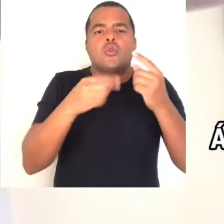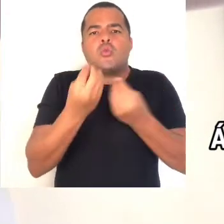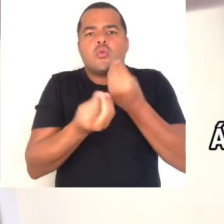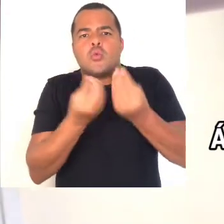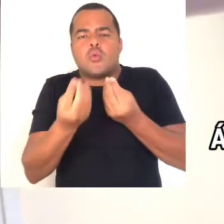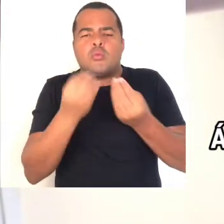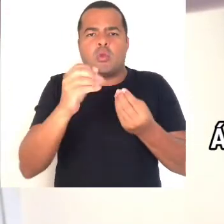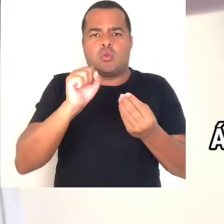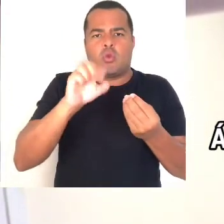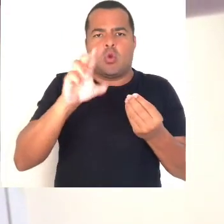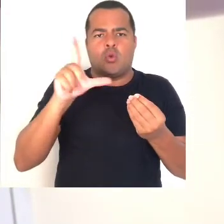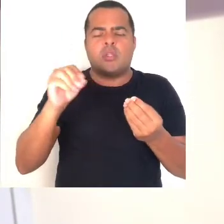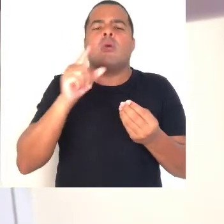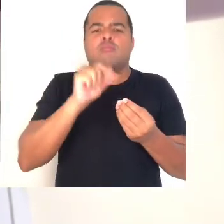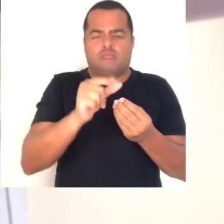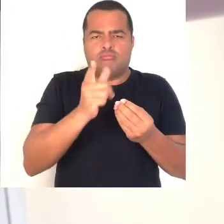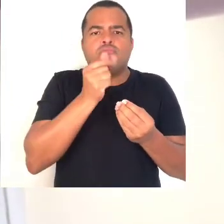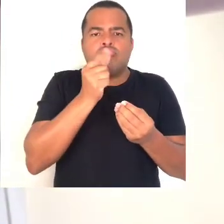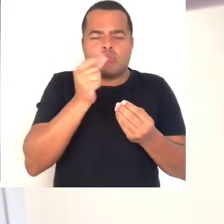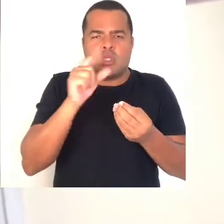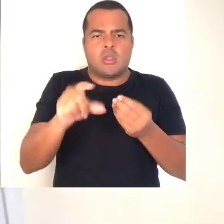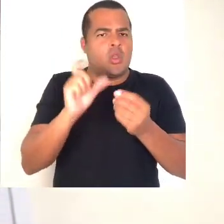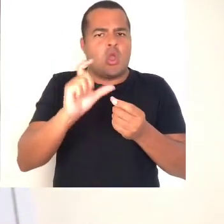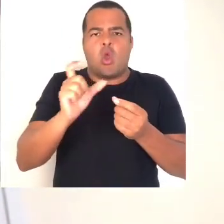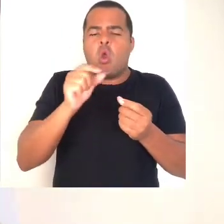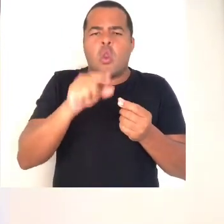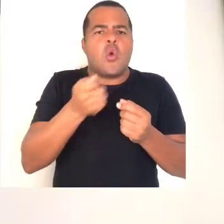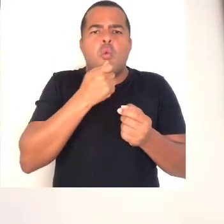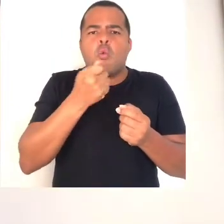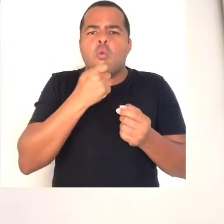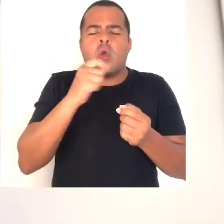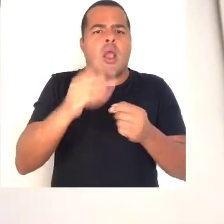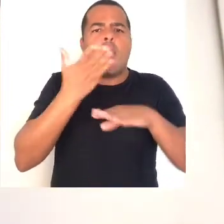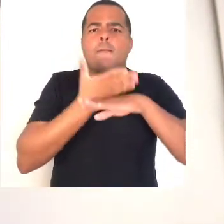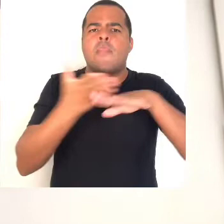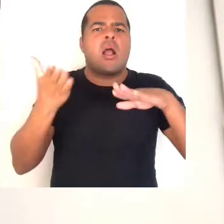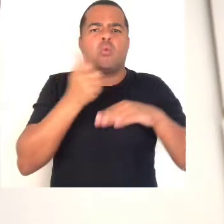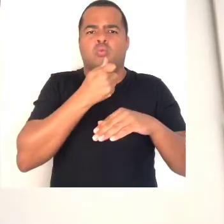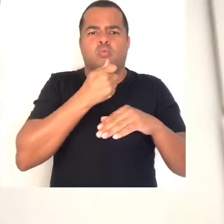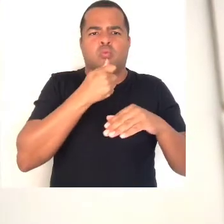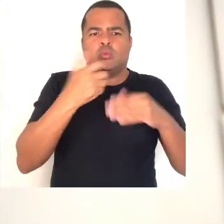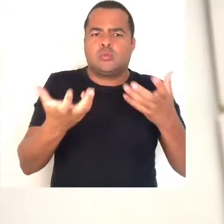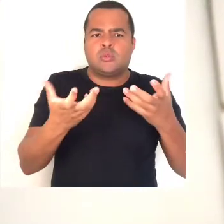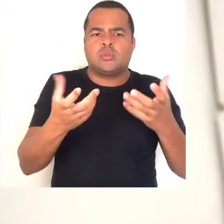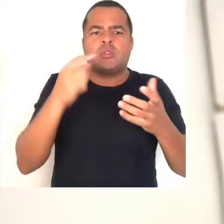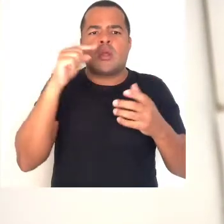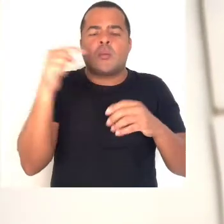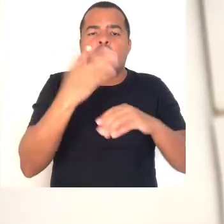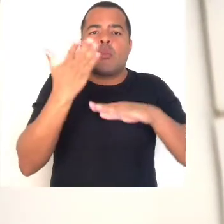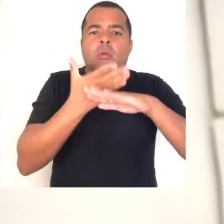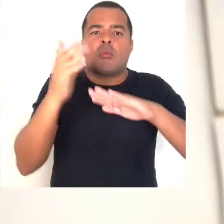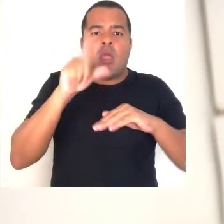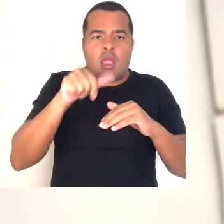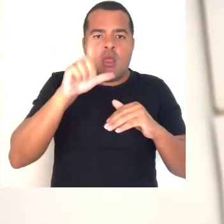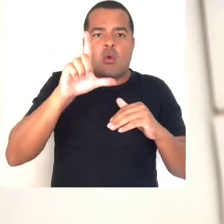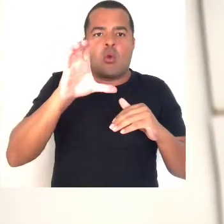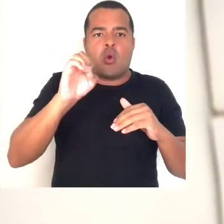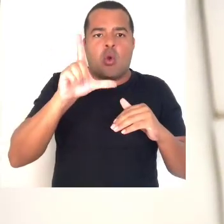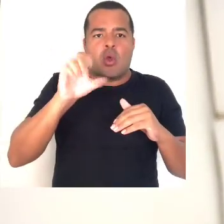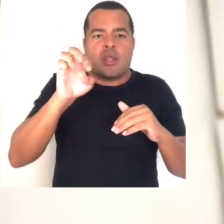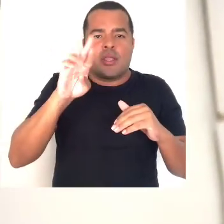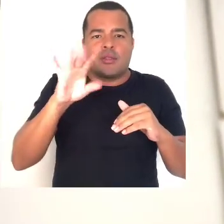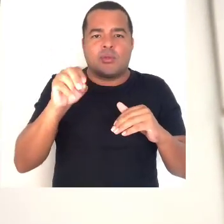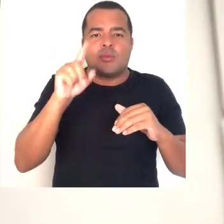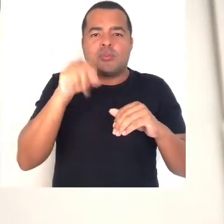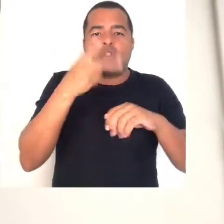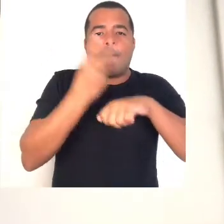terpibutila. Enquanto que no outro, que é o álcool de partida, a solução ela ficou límpida, não é isso? Então, não formou precipitado branco